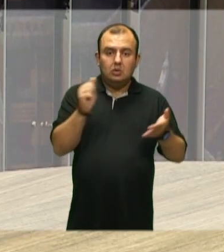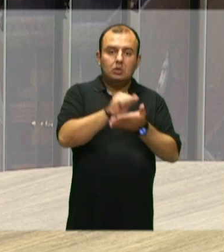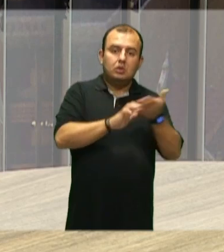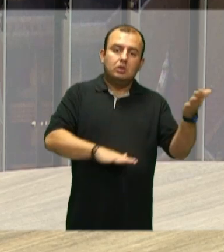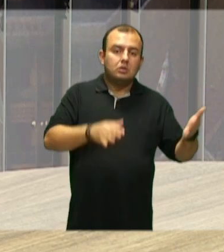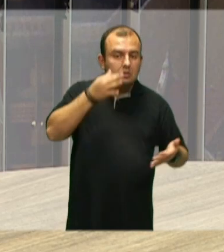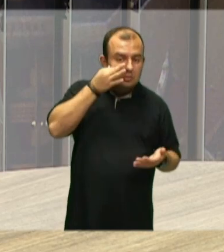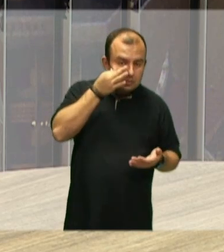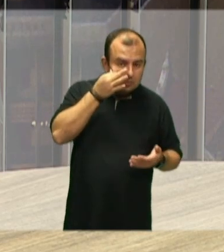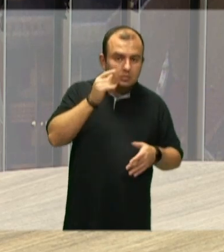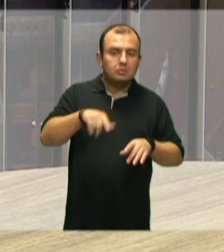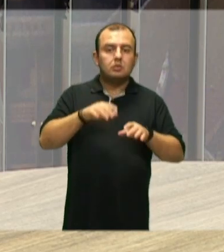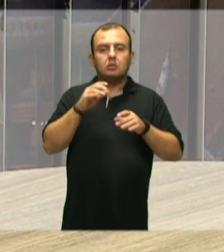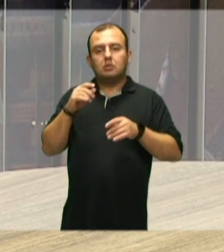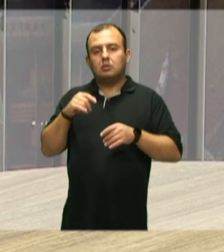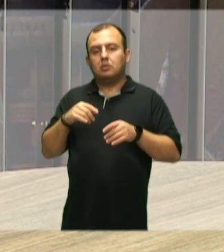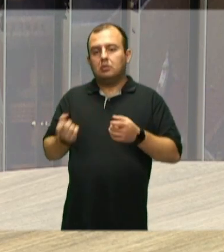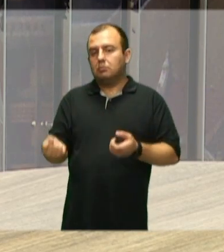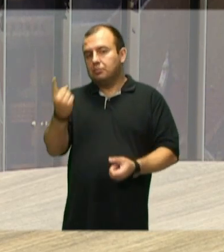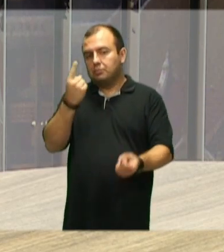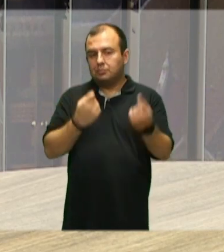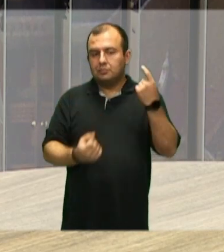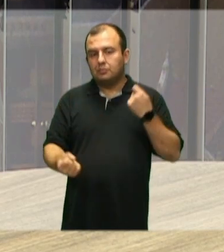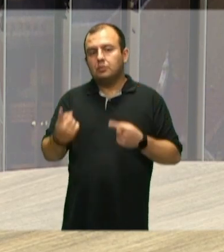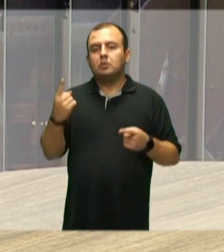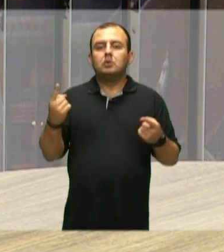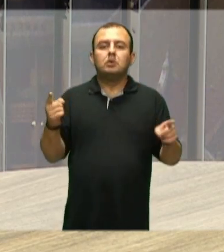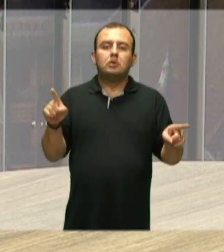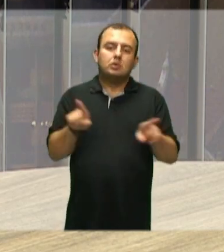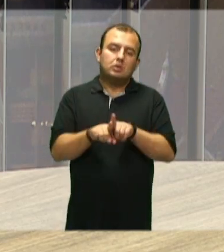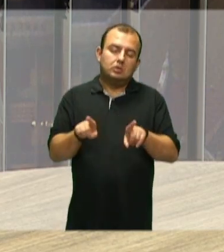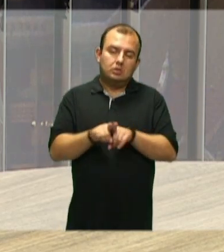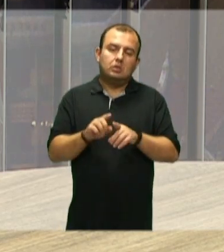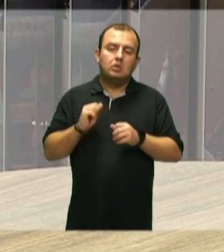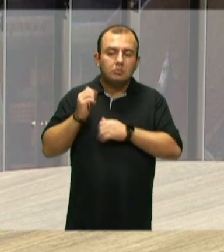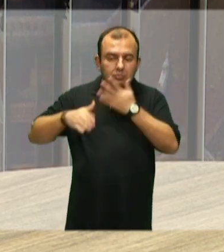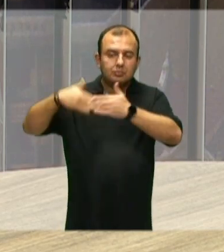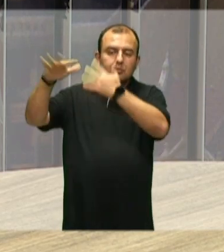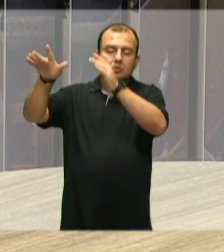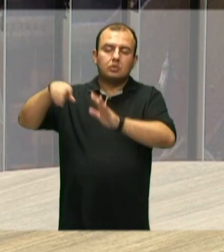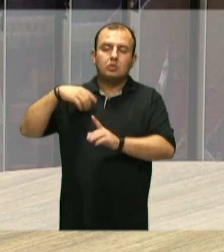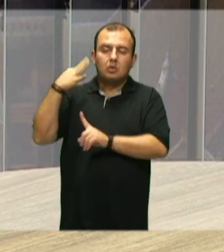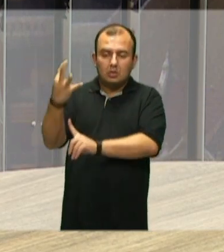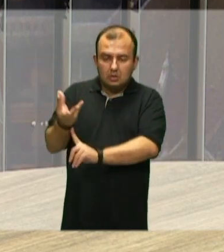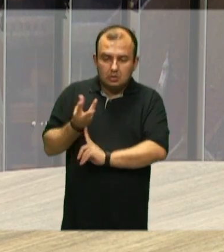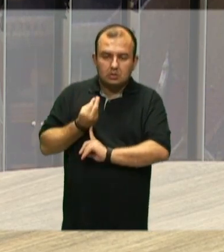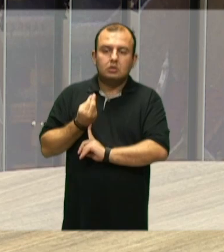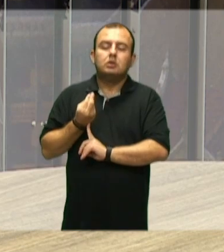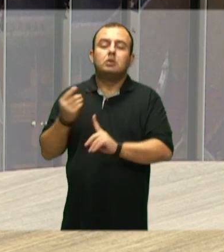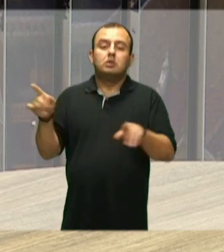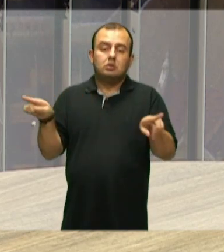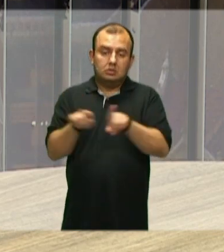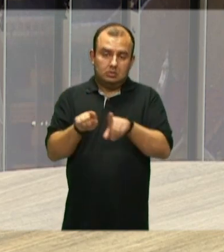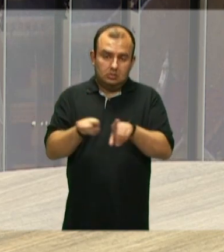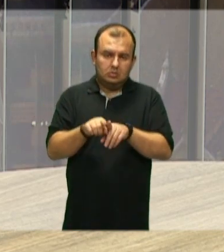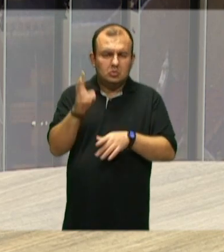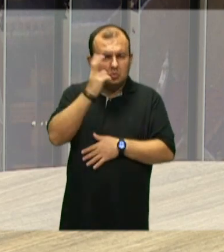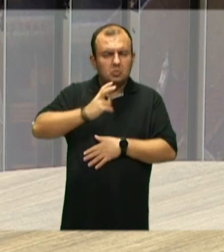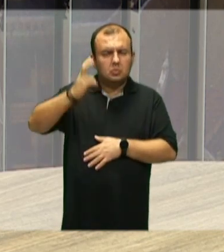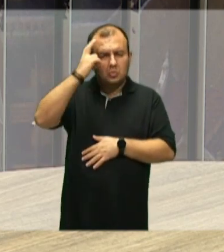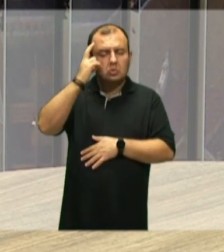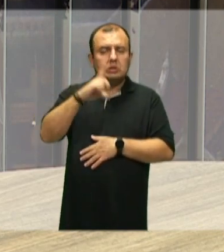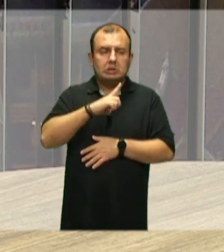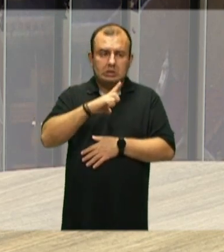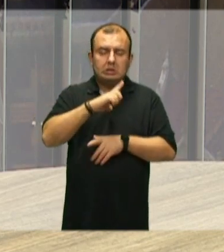atividades presenciais, elas são cada vez mais escassas e, sobretudo, uma fruição artística. Então, dependendo, né, da cultura que se tem